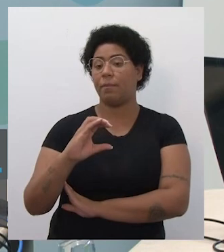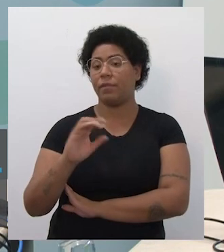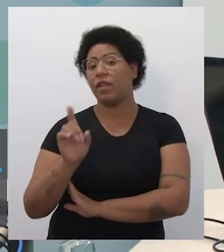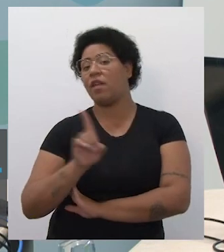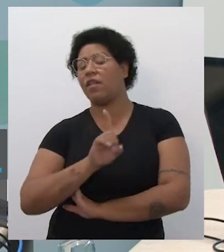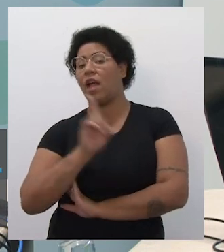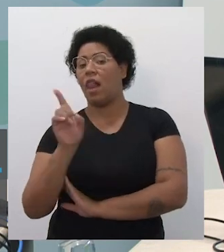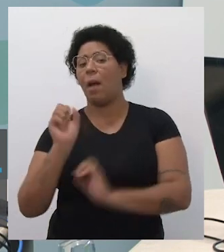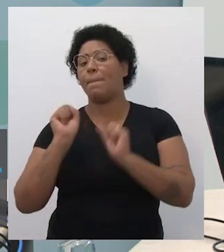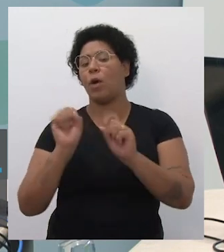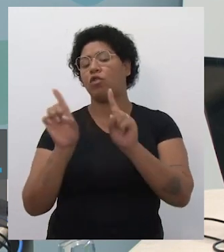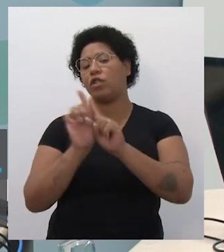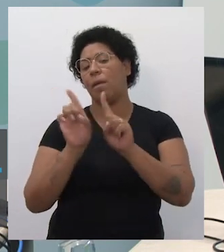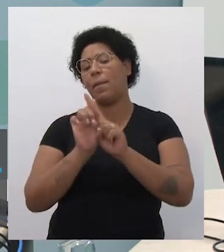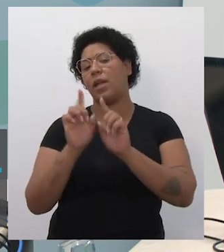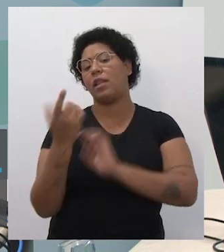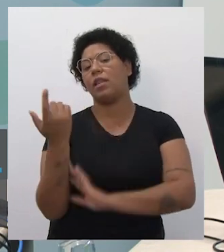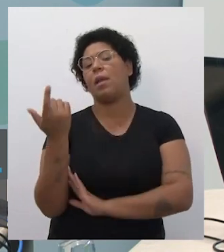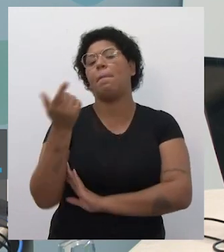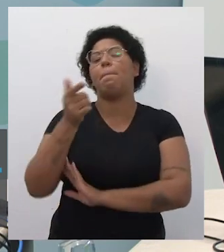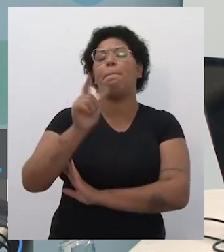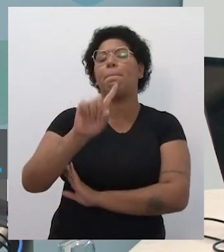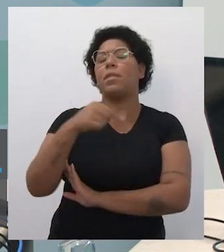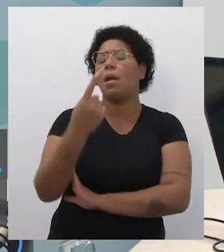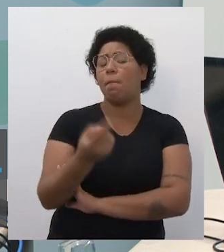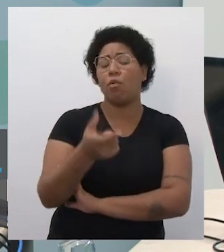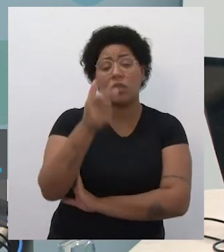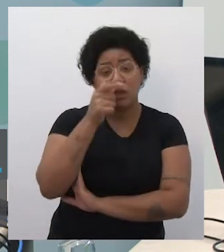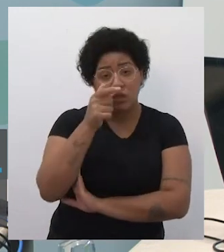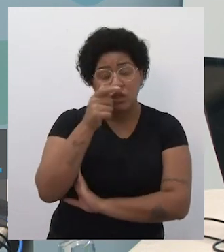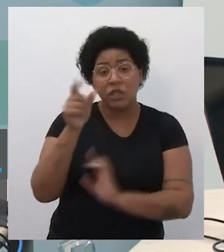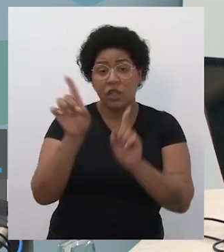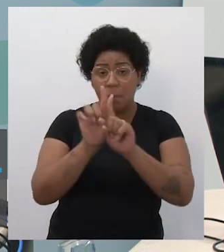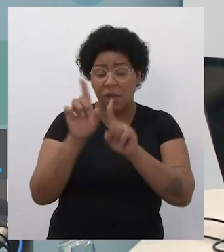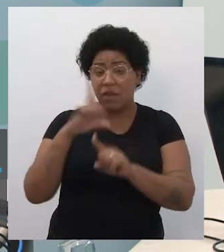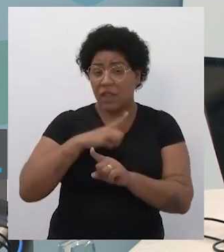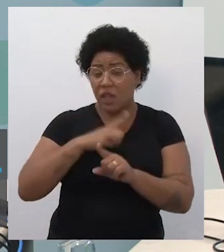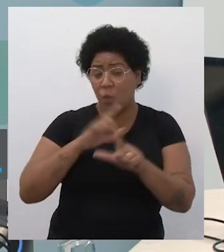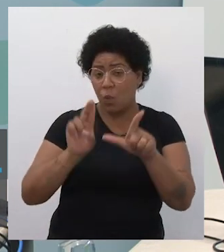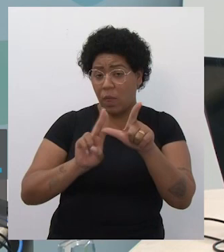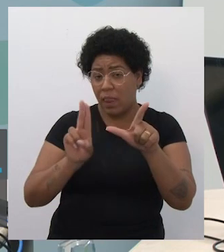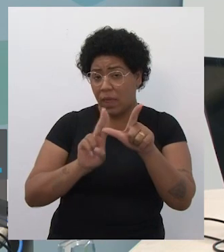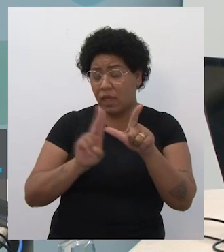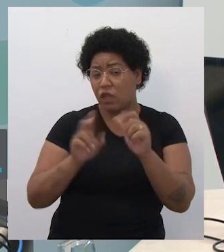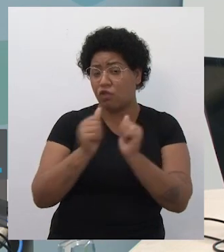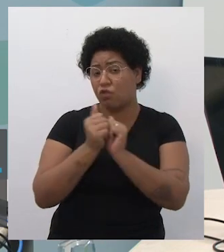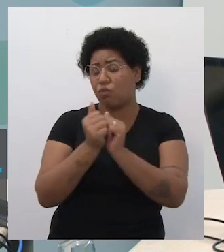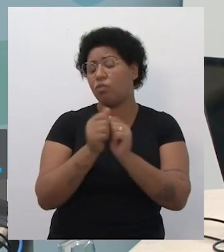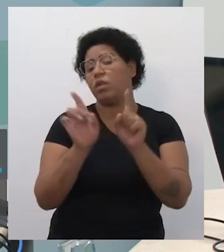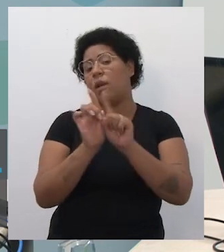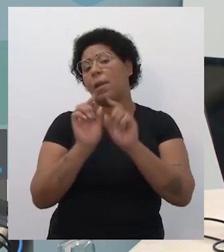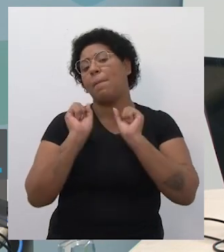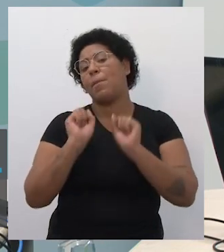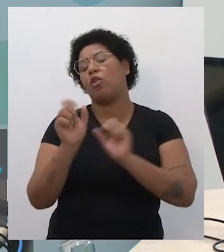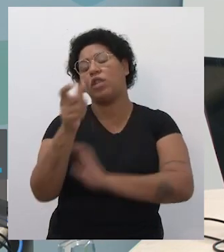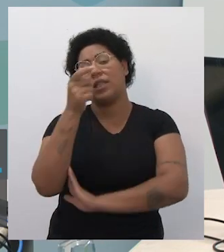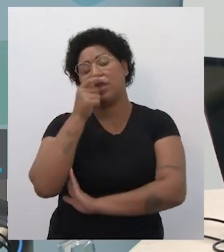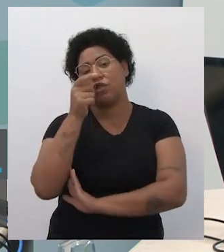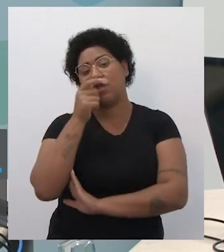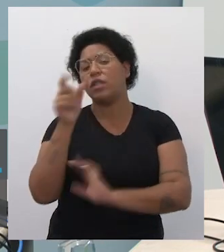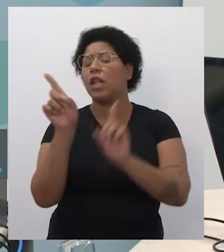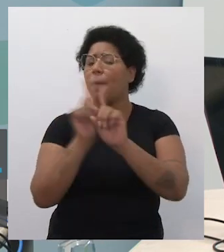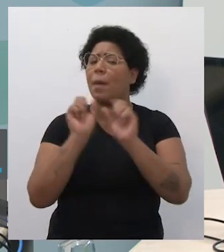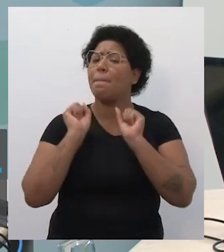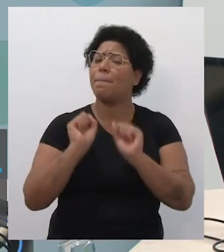pode acessá-lo e também terá o link dessa formação lá, juntamente com o PPT. Porém, você também pode